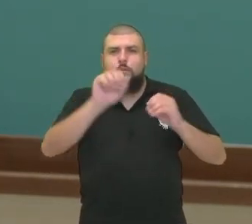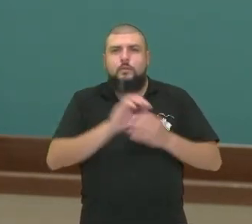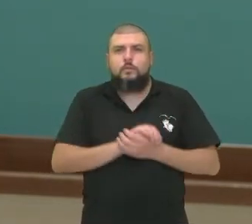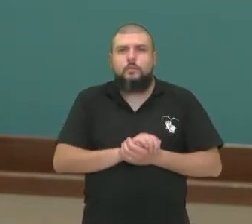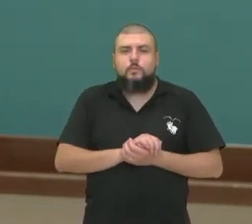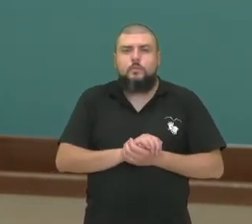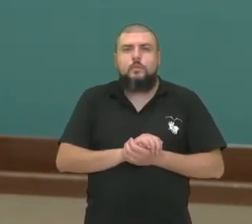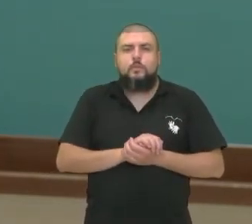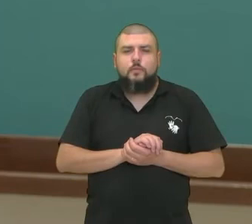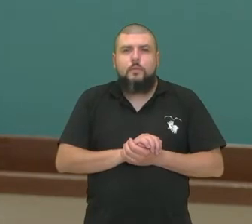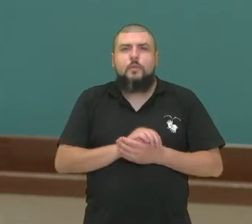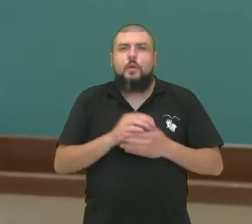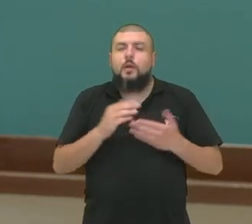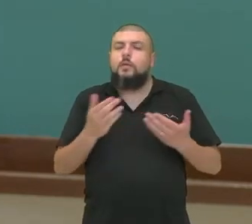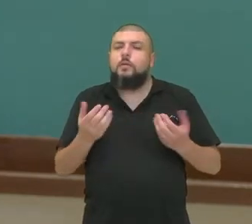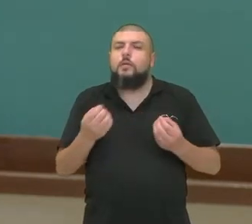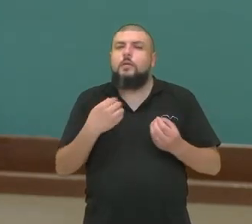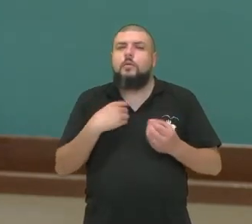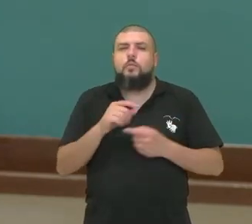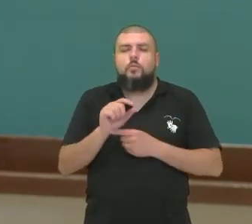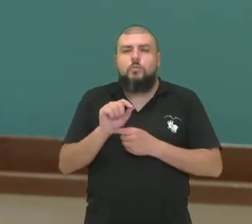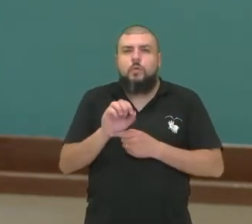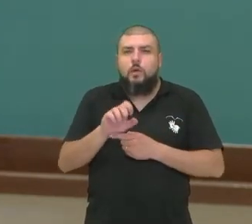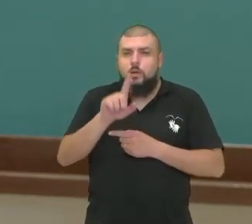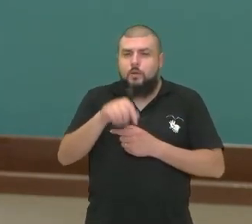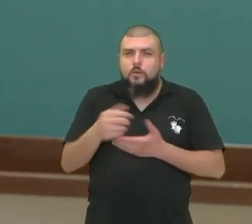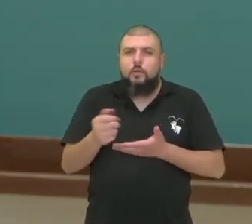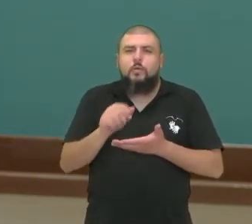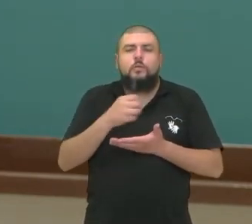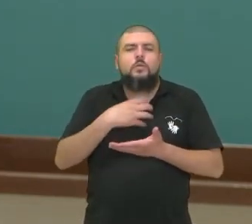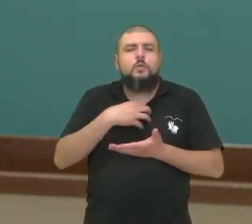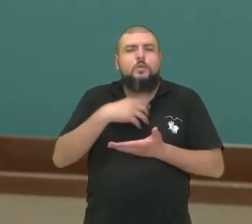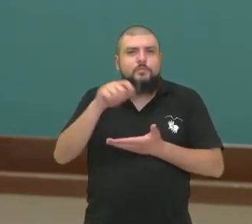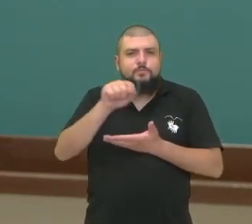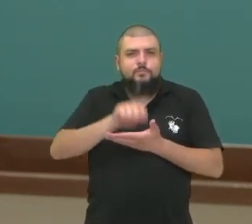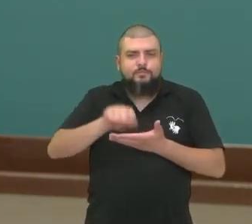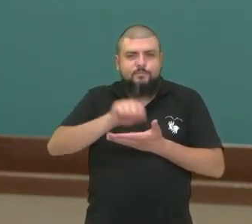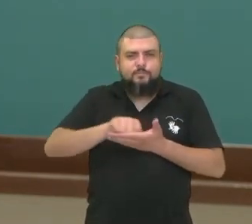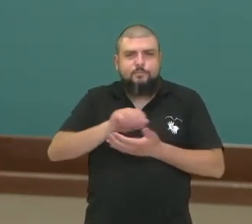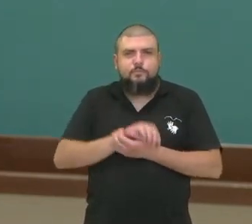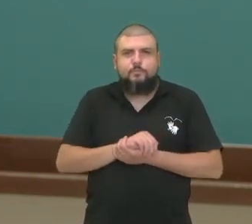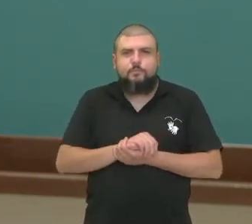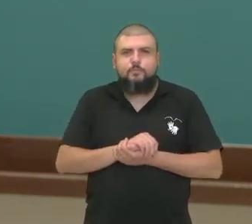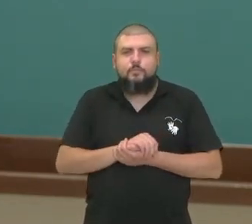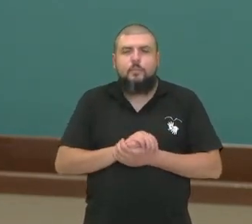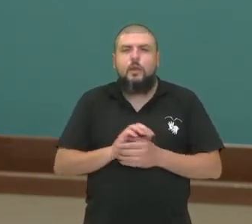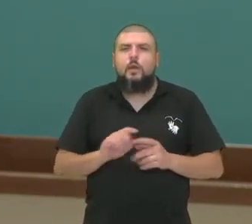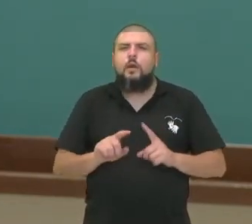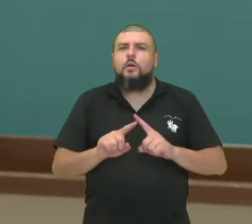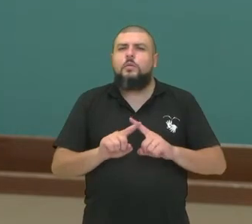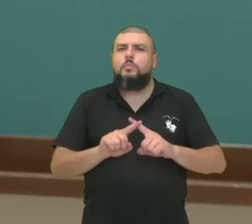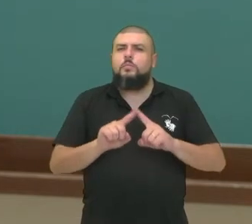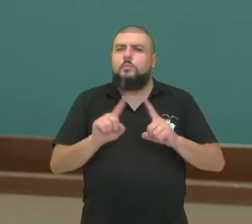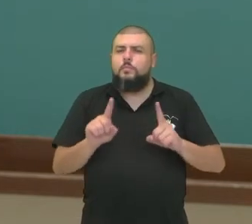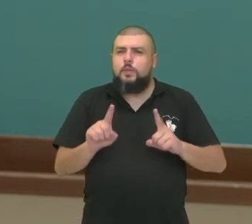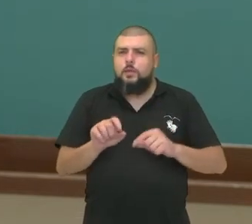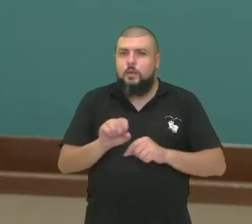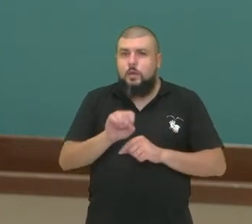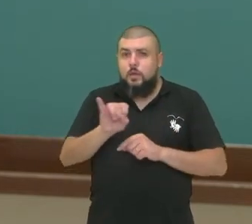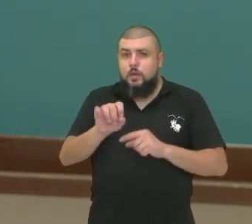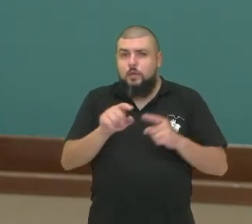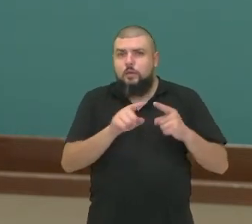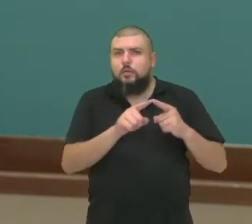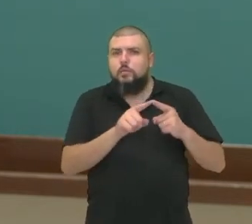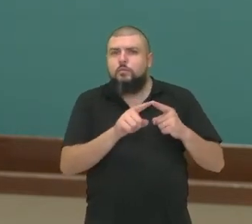lado desse ângulo. Então essa é uma forma da gente representar, tá bom? E agora, quando traçamos, né, no plano duas